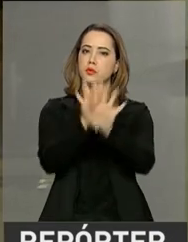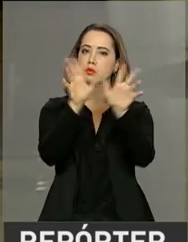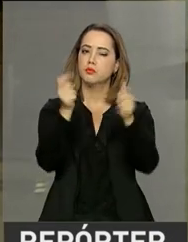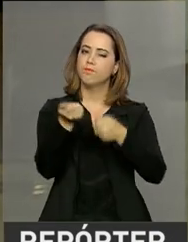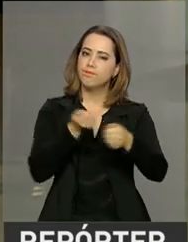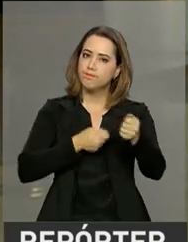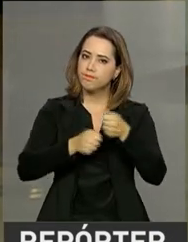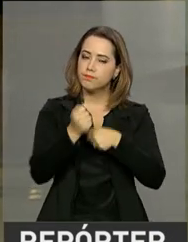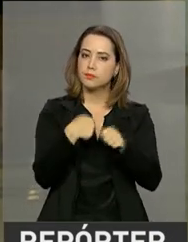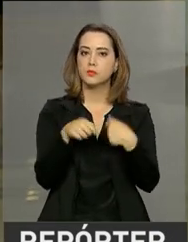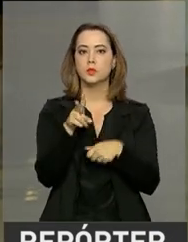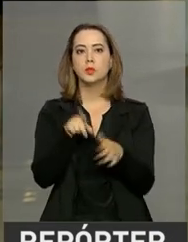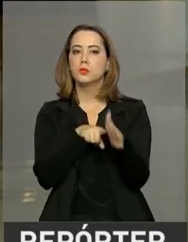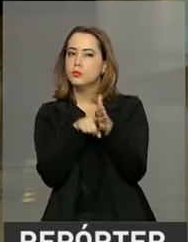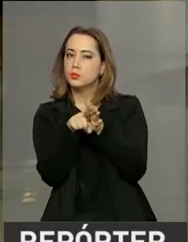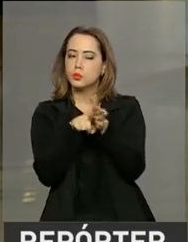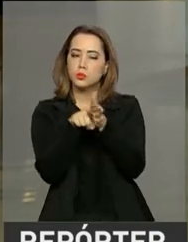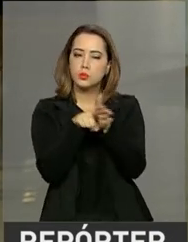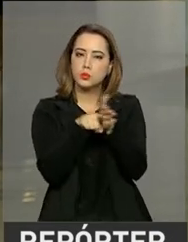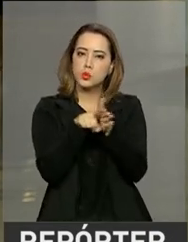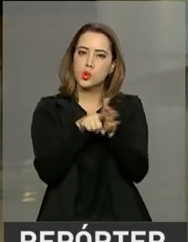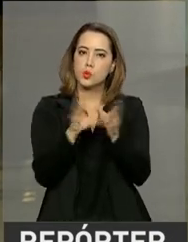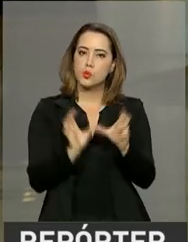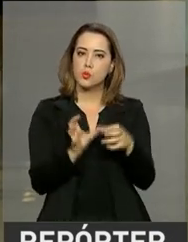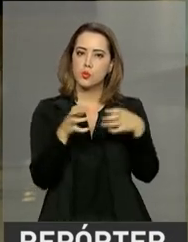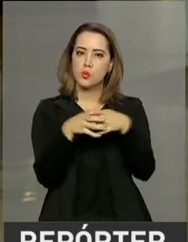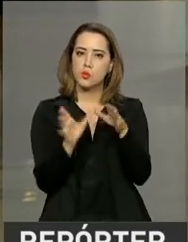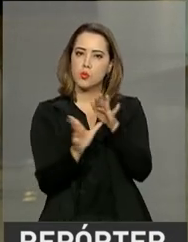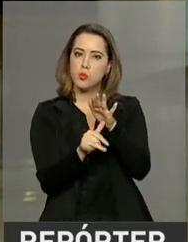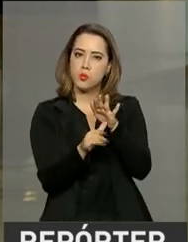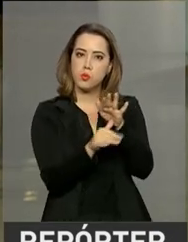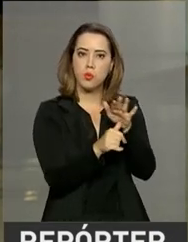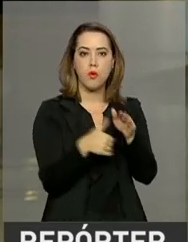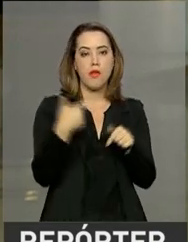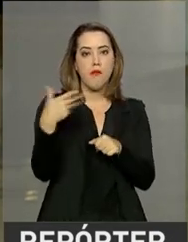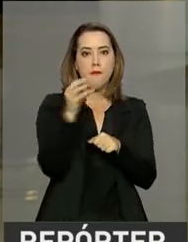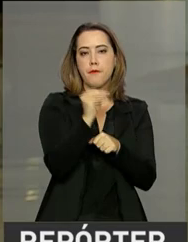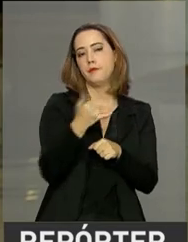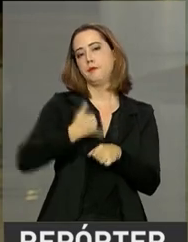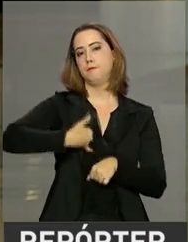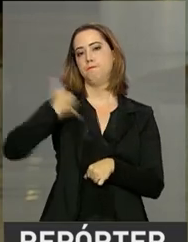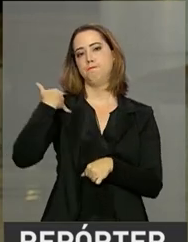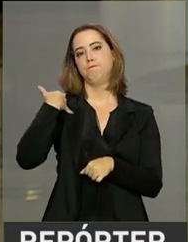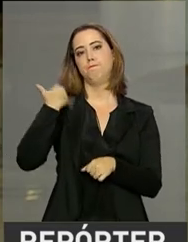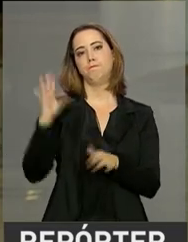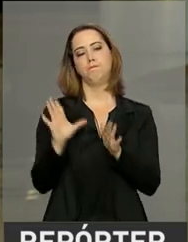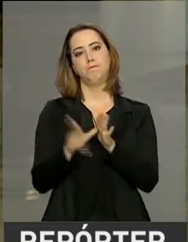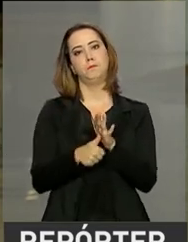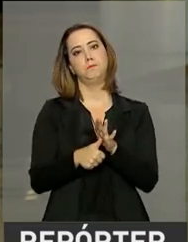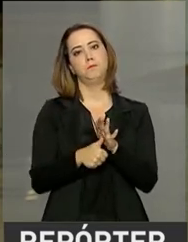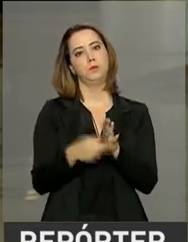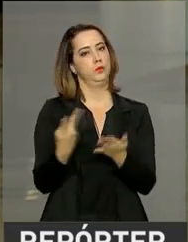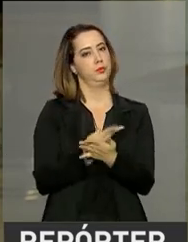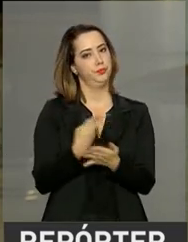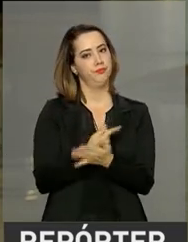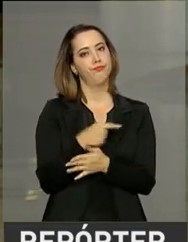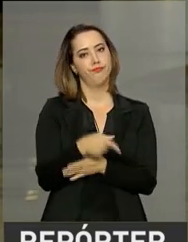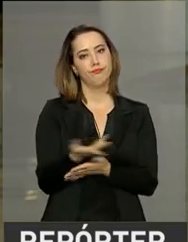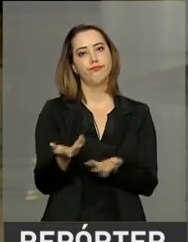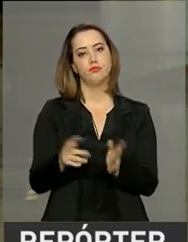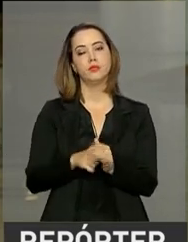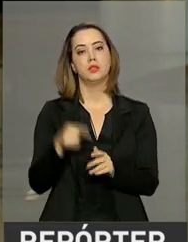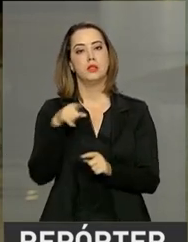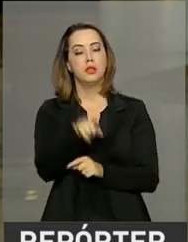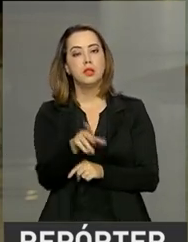controle investiga um grupo criminoso que por 20 anos fraudou a lei ranet junto ao ministério da cultura Neste